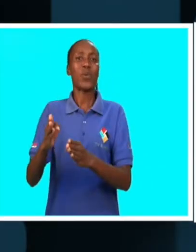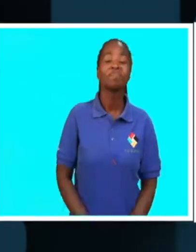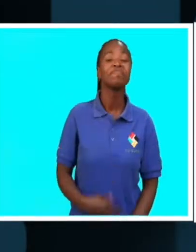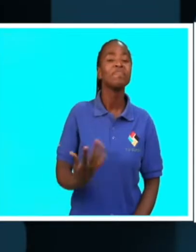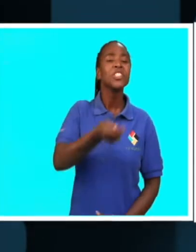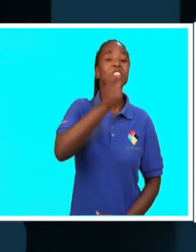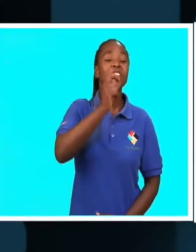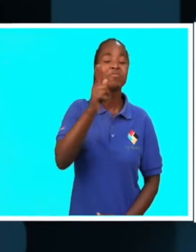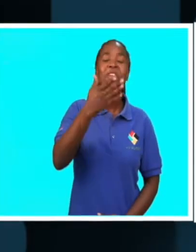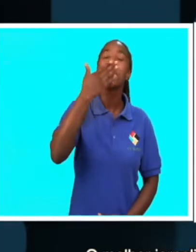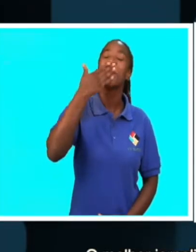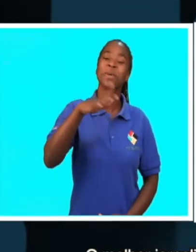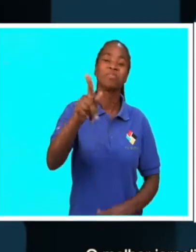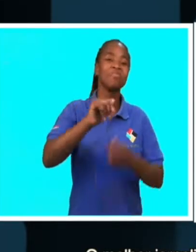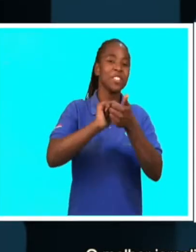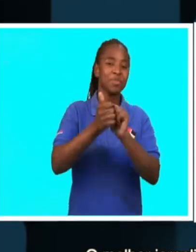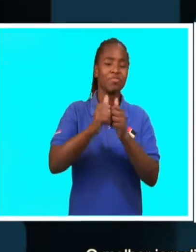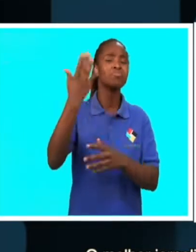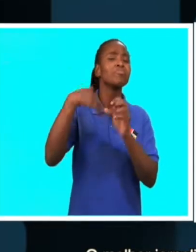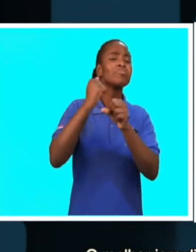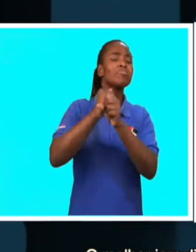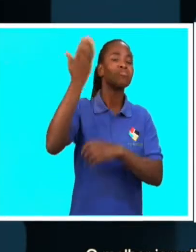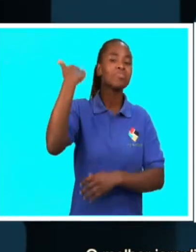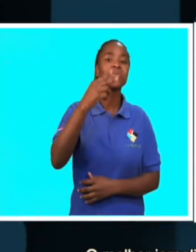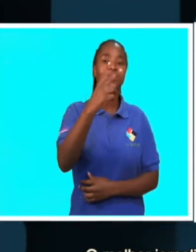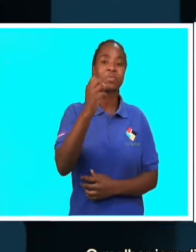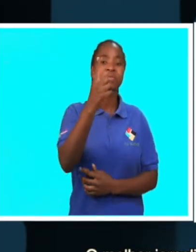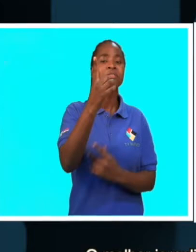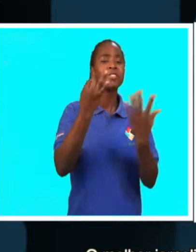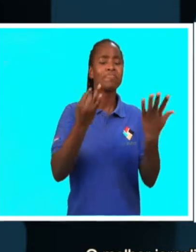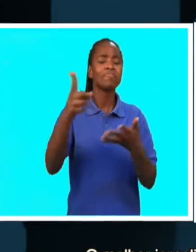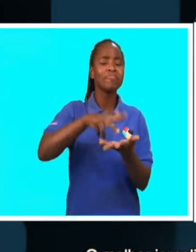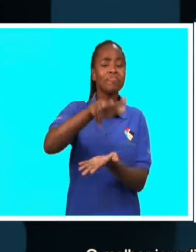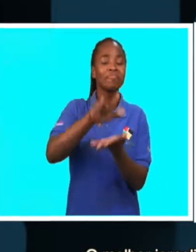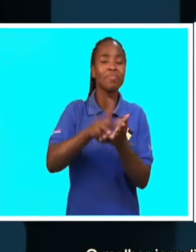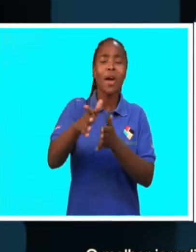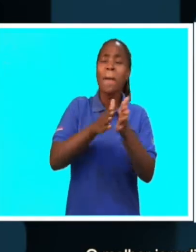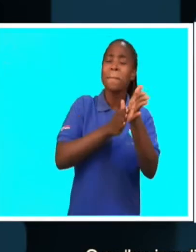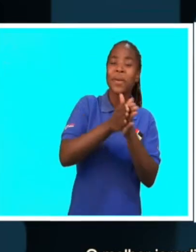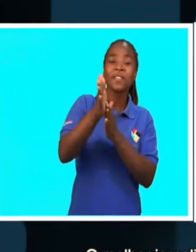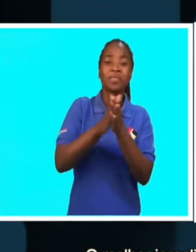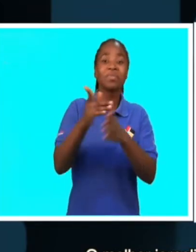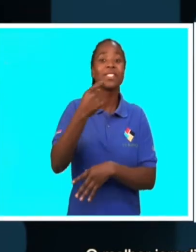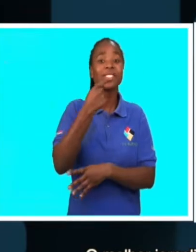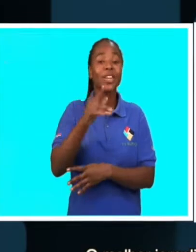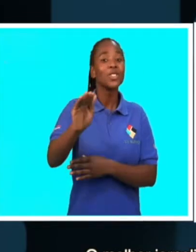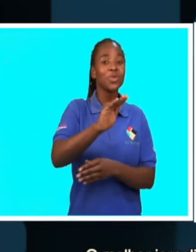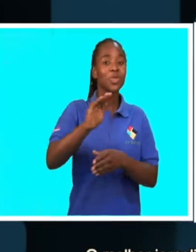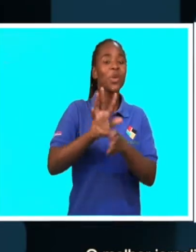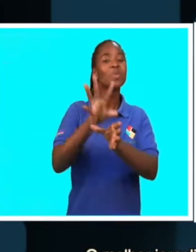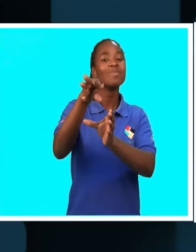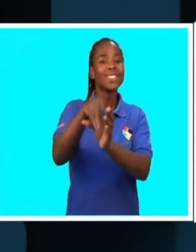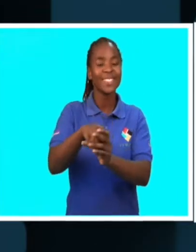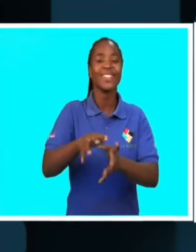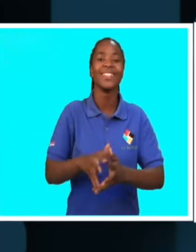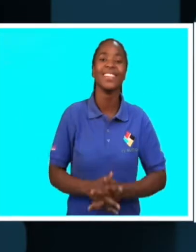fabrica o melhor jornalista desportivo de 2017 aproveitou o momento para enaltecer o valor de inclusão